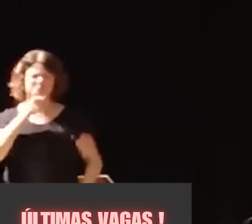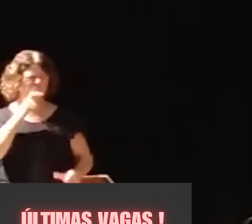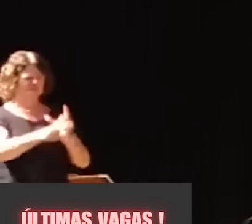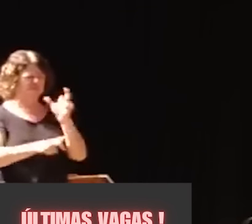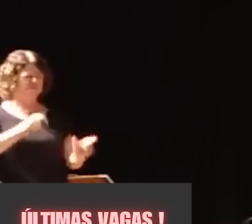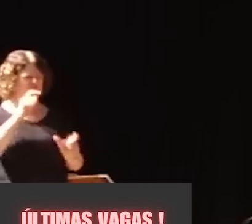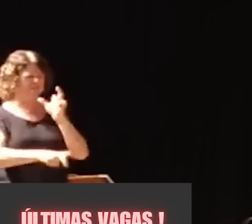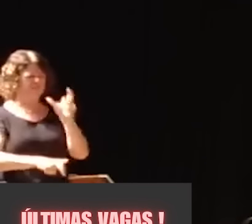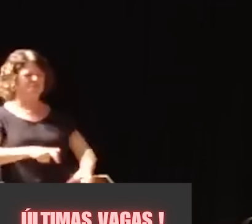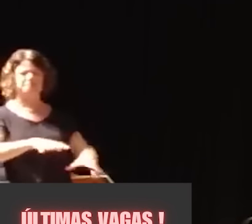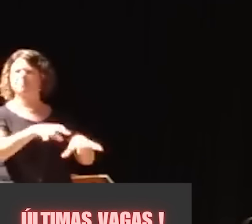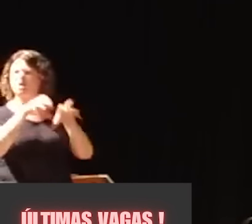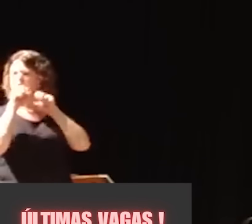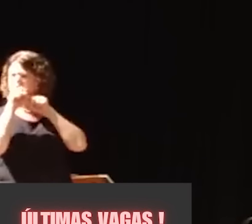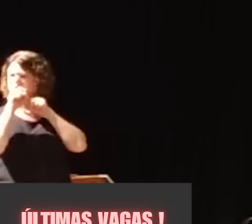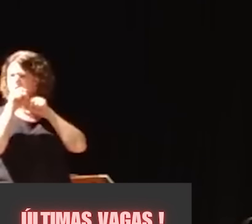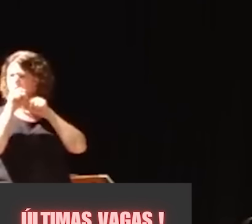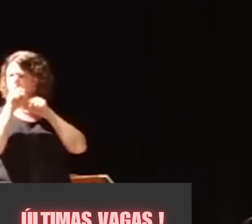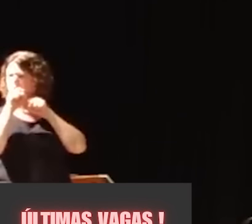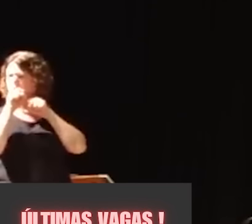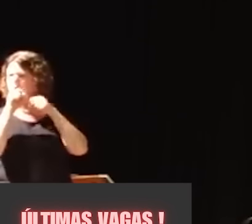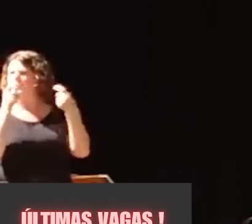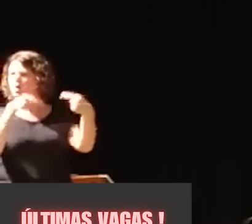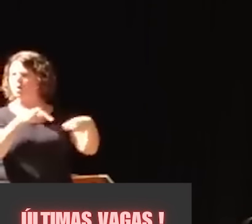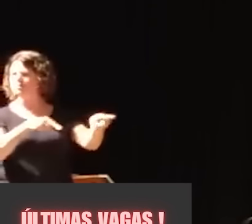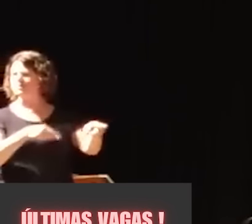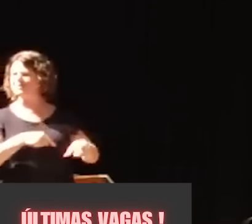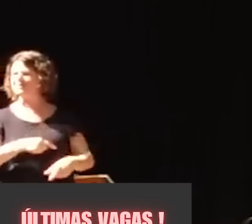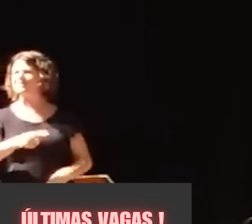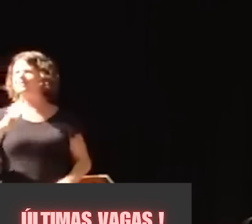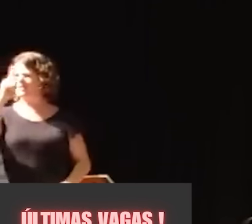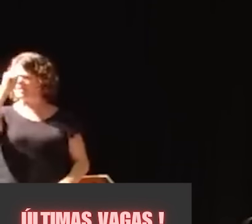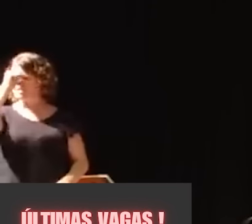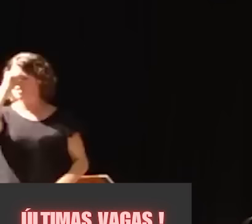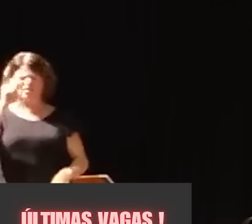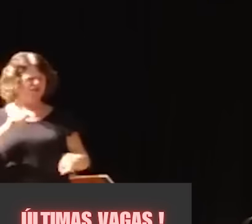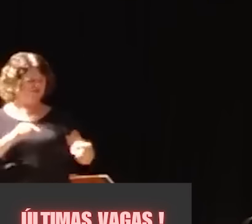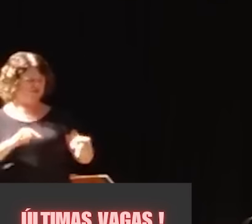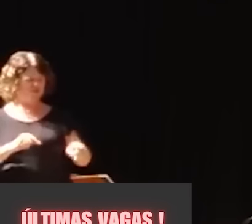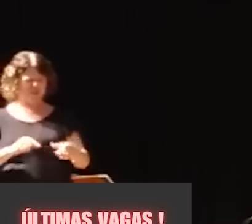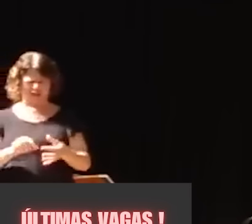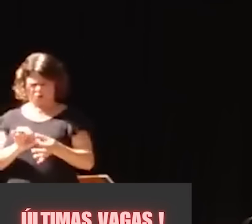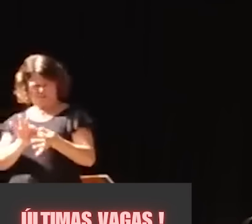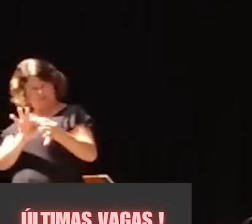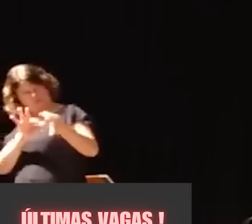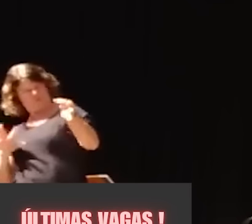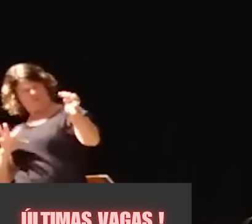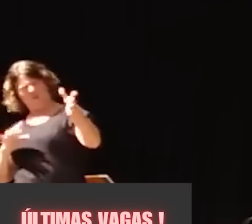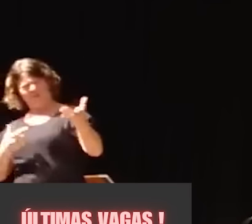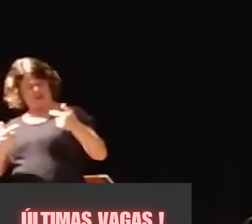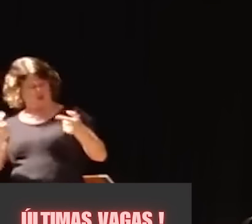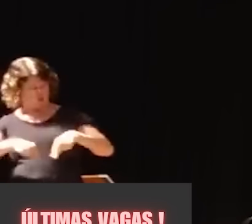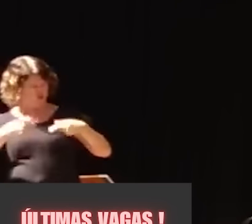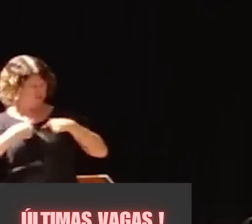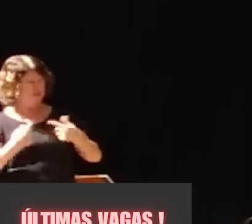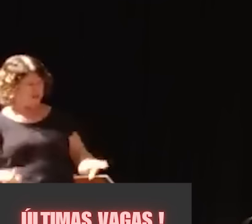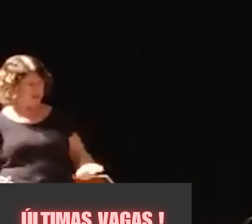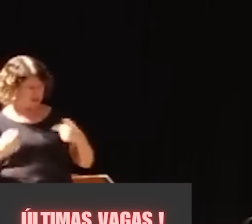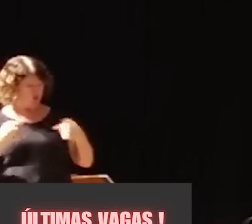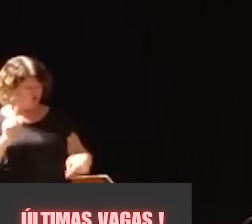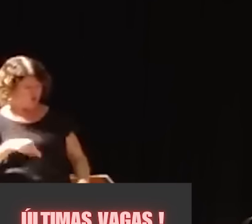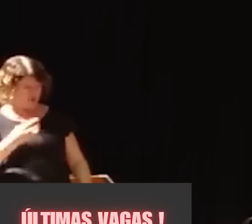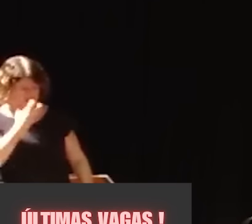Davi disse mais o filisteu a Davi Vem a mim e darei a tua carne as abas do